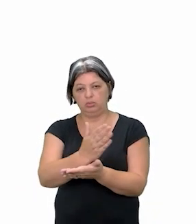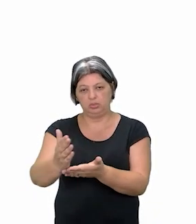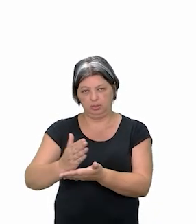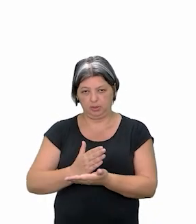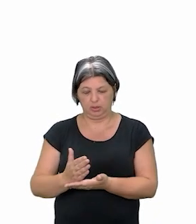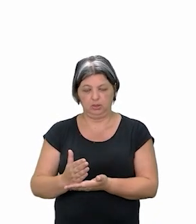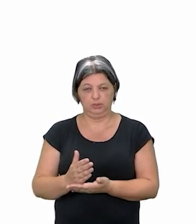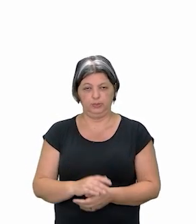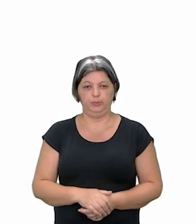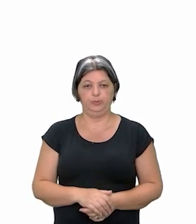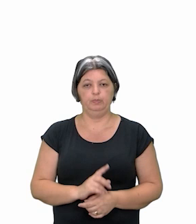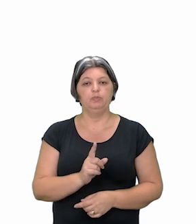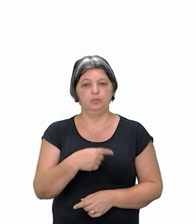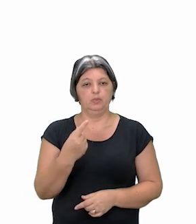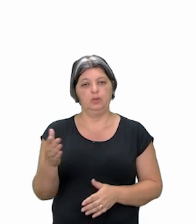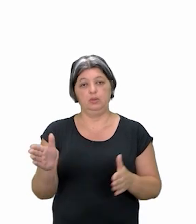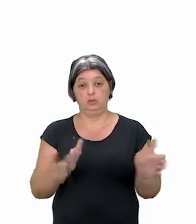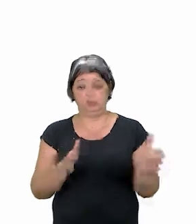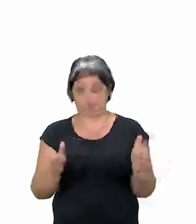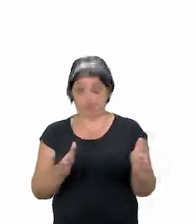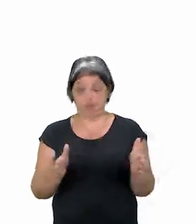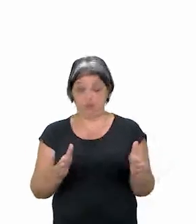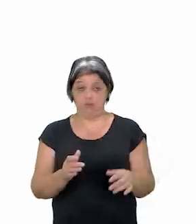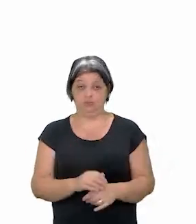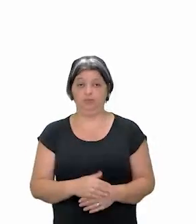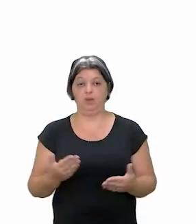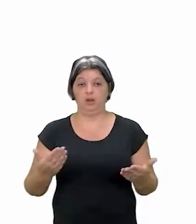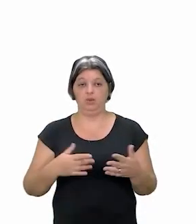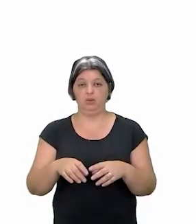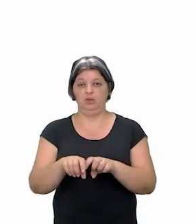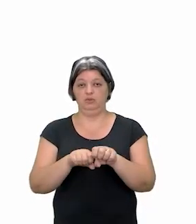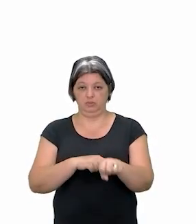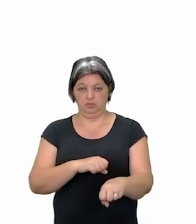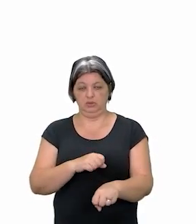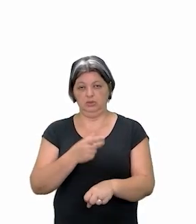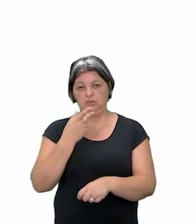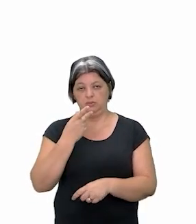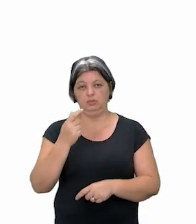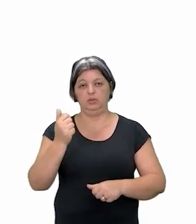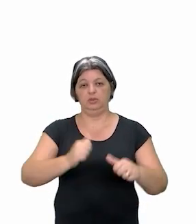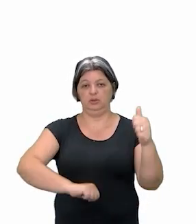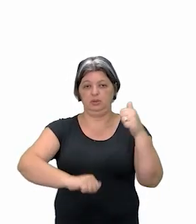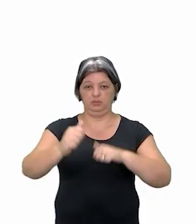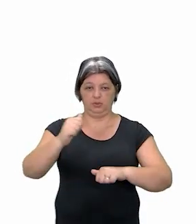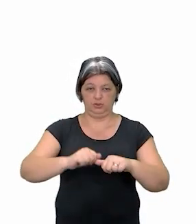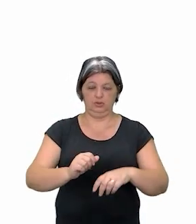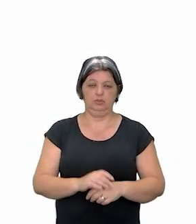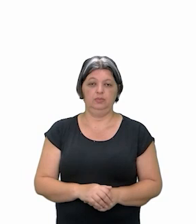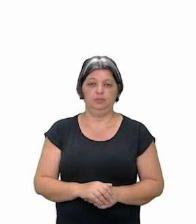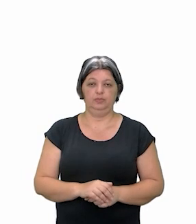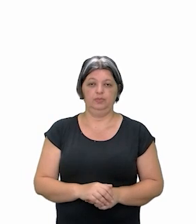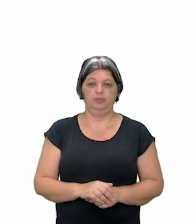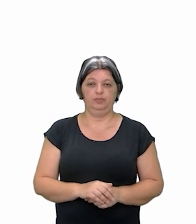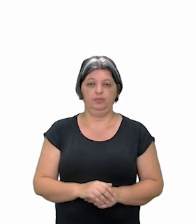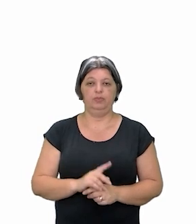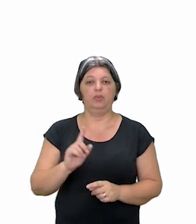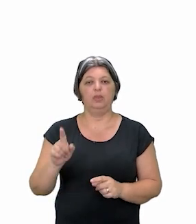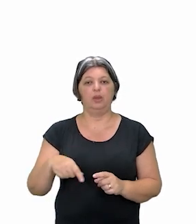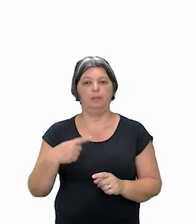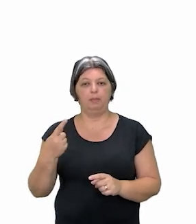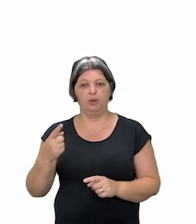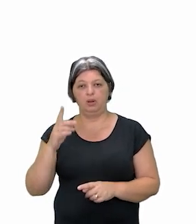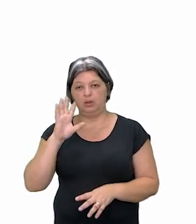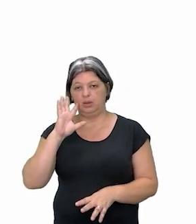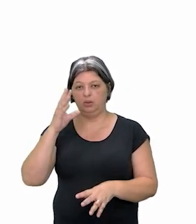Então, estamos neste momento agora, e agora a gente vai fazer essa formação falando sobre avaliação. Depois da conclusão desse período, a